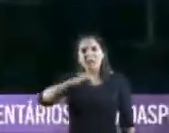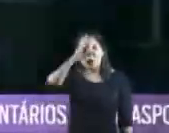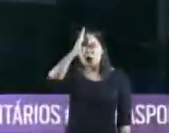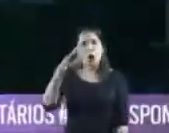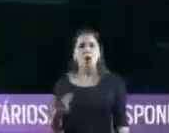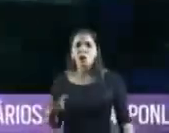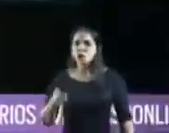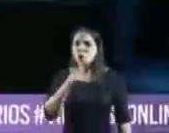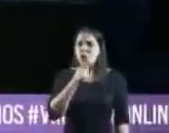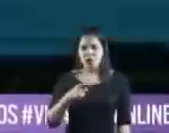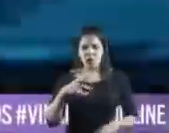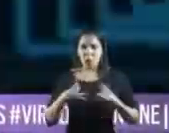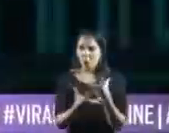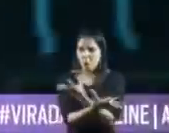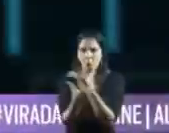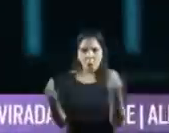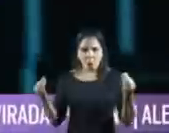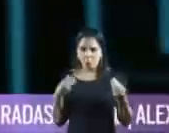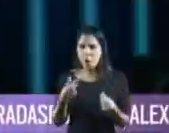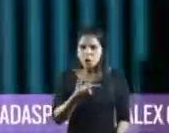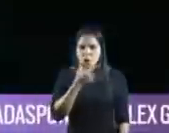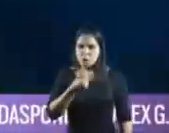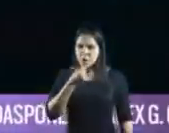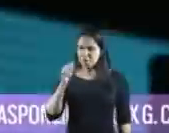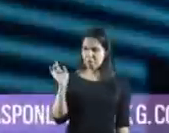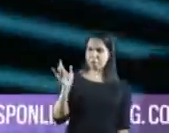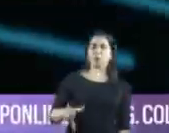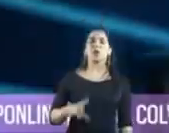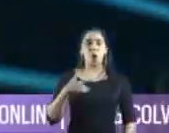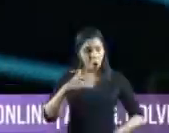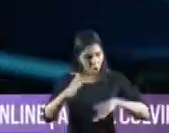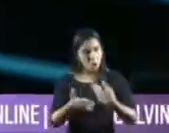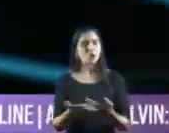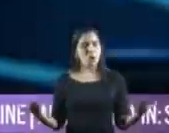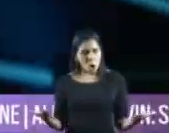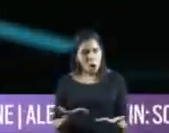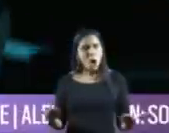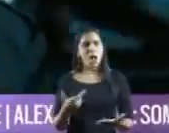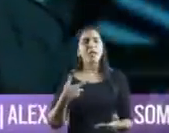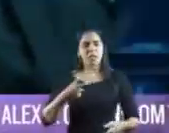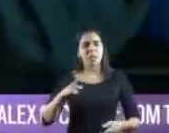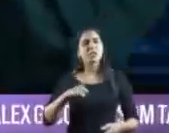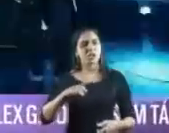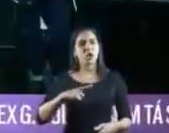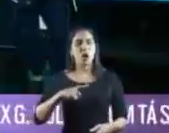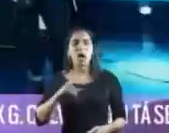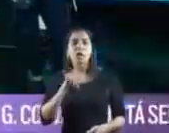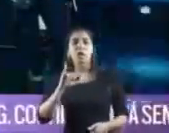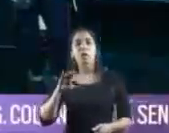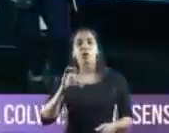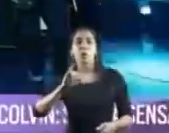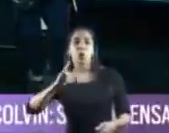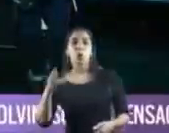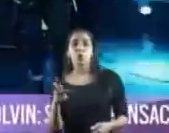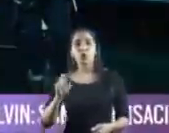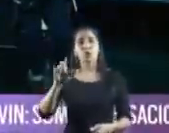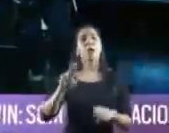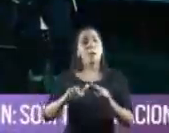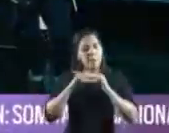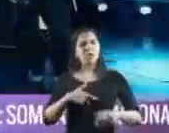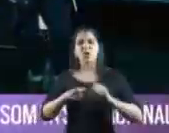de moleques, onde ainda se toca discoteque. Isso para